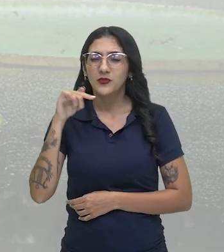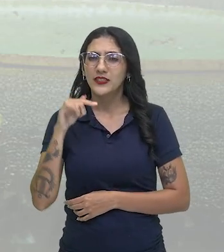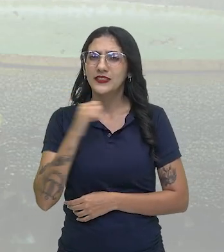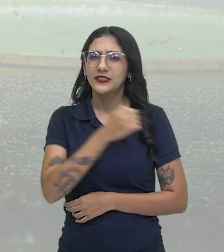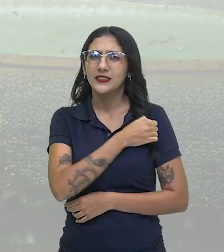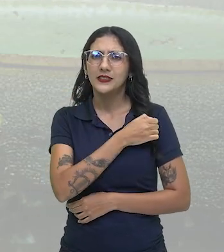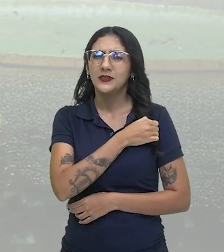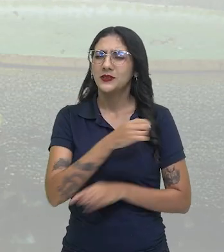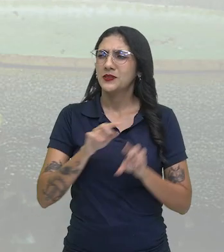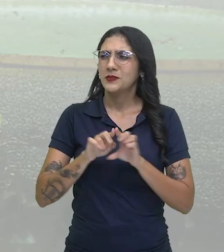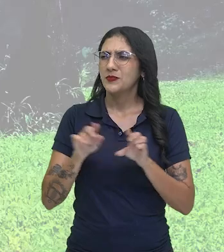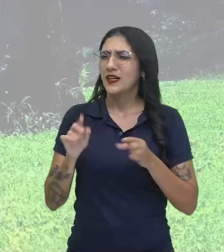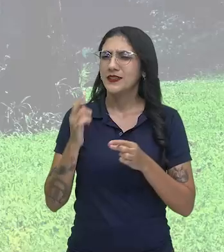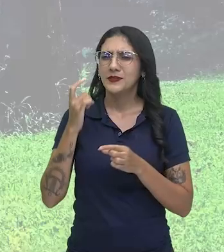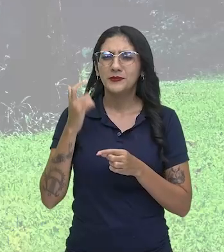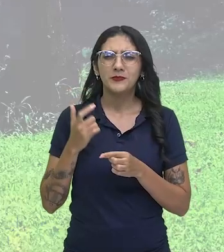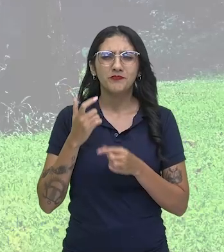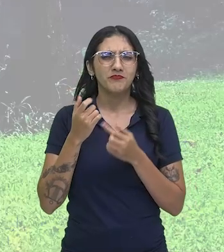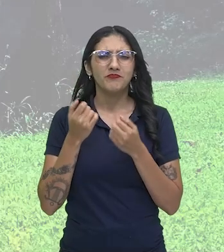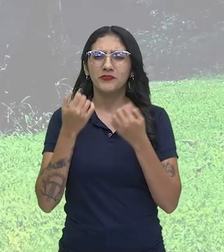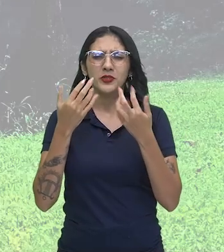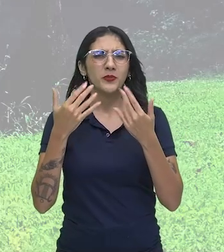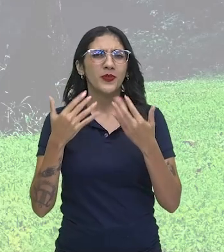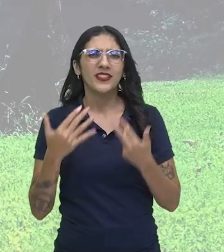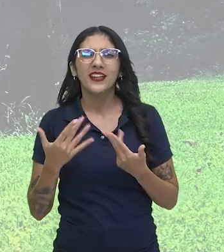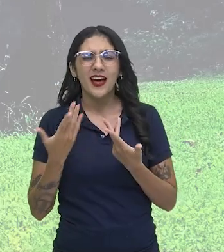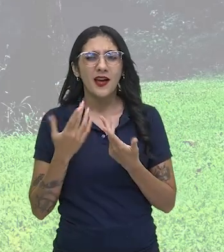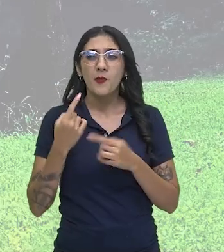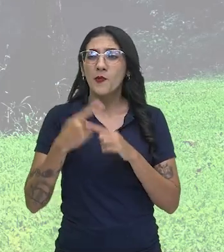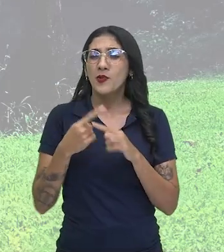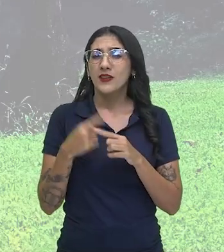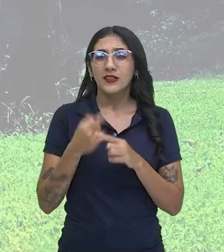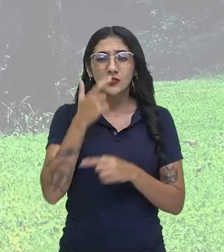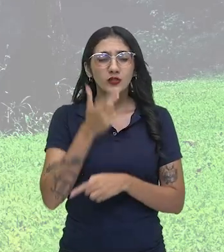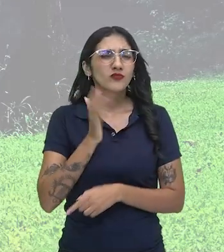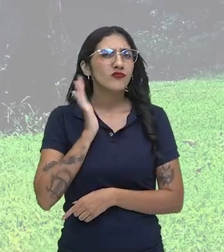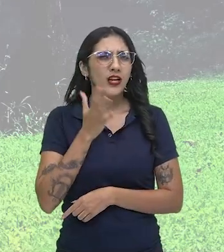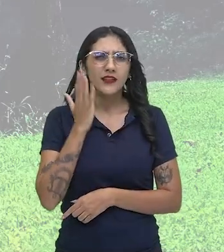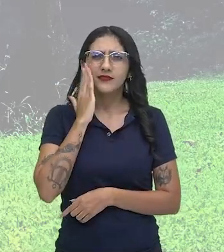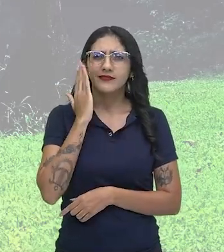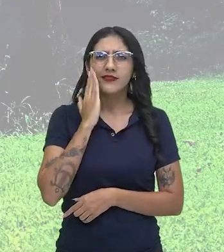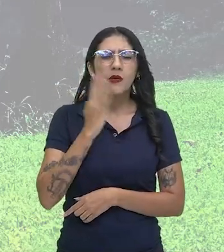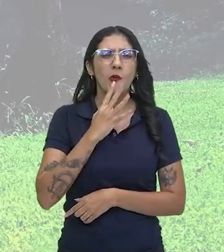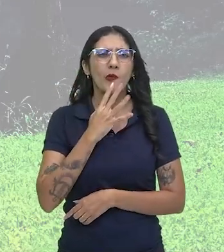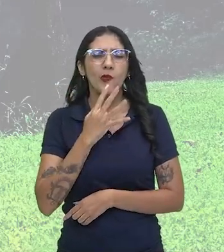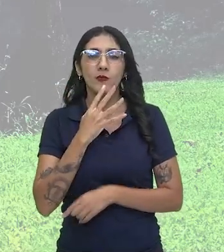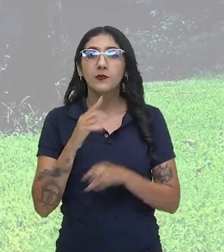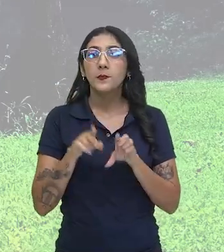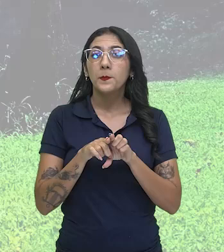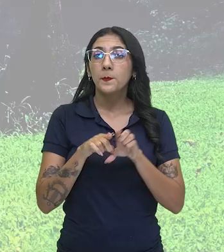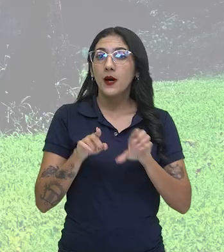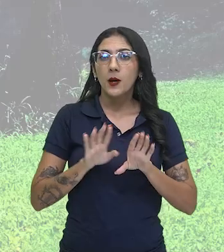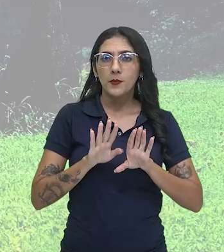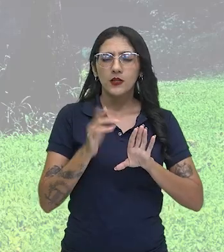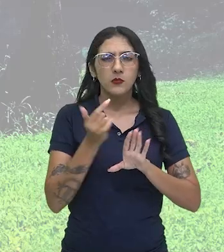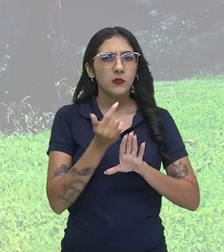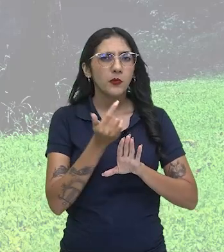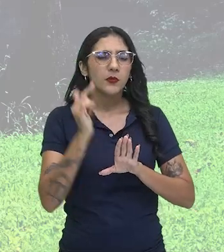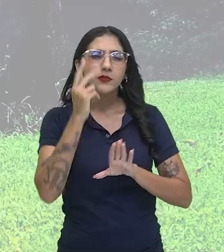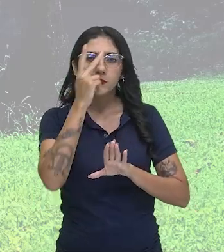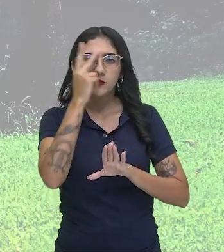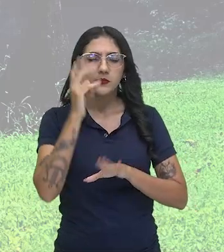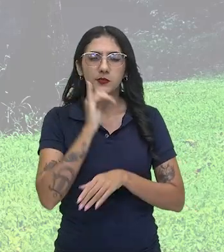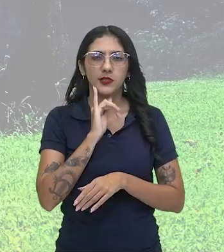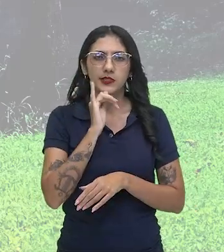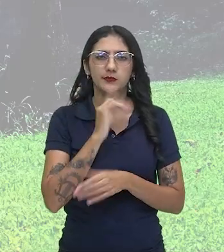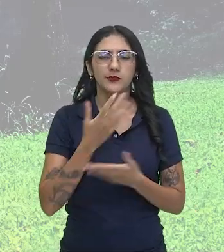vou falar disso para quê? Eu já sei quais são os trabalhos que existem na Amazônia. Mas outra pessoa, por exemplo, que está lá, não sei, nos